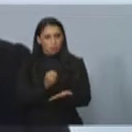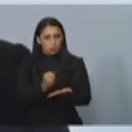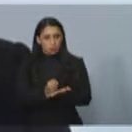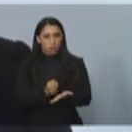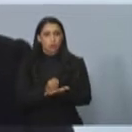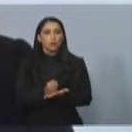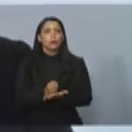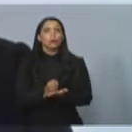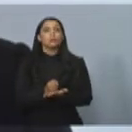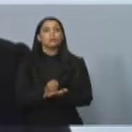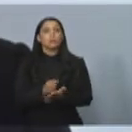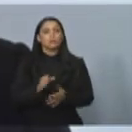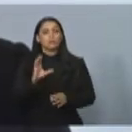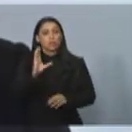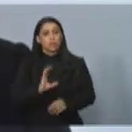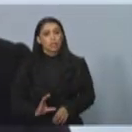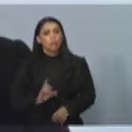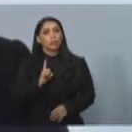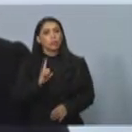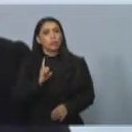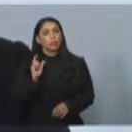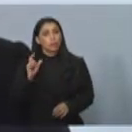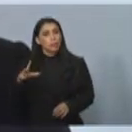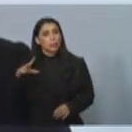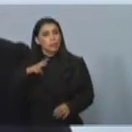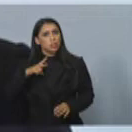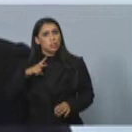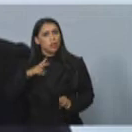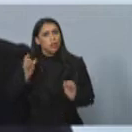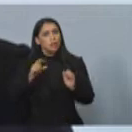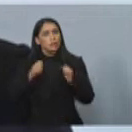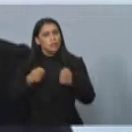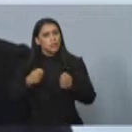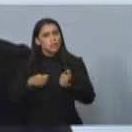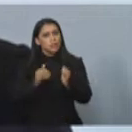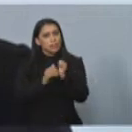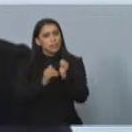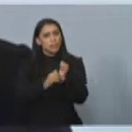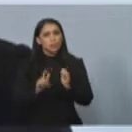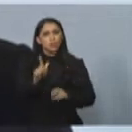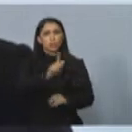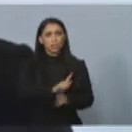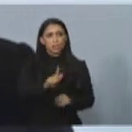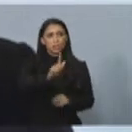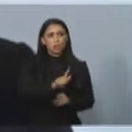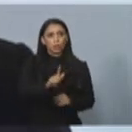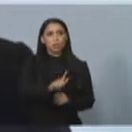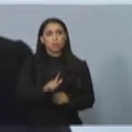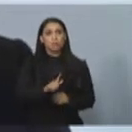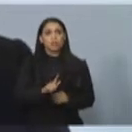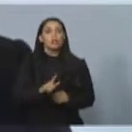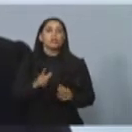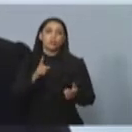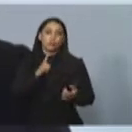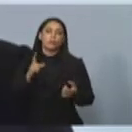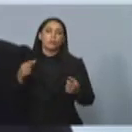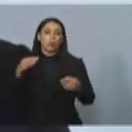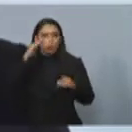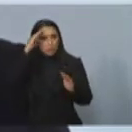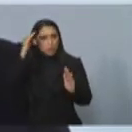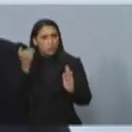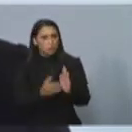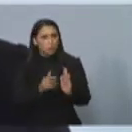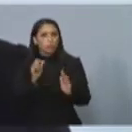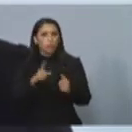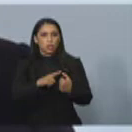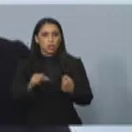de classificação de níveis de confidencialidade de dados entre os gestores de bases de dados nos termos do artigo 4º, criando estímulos